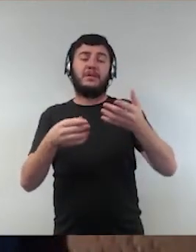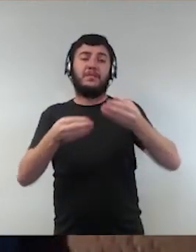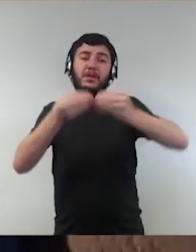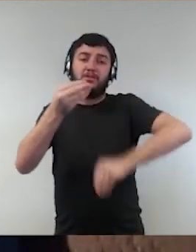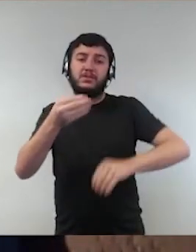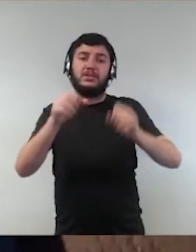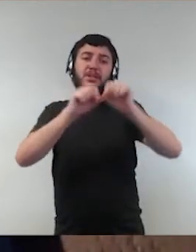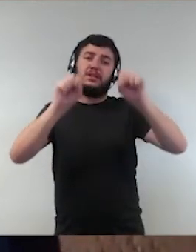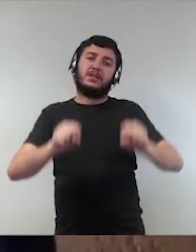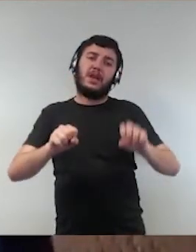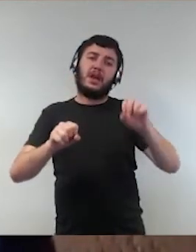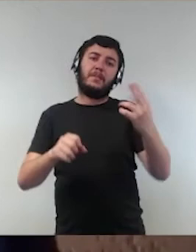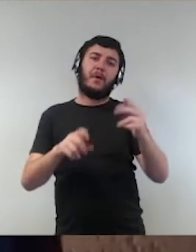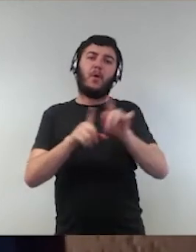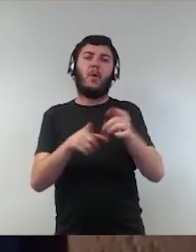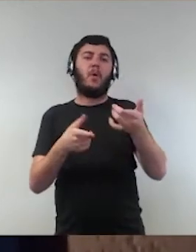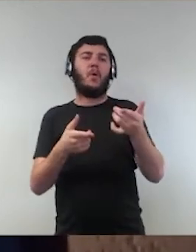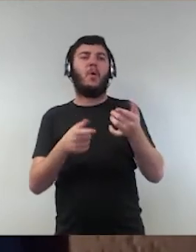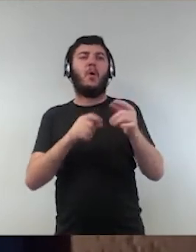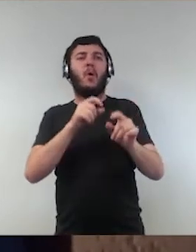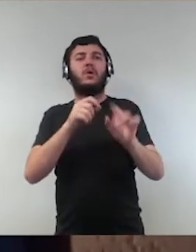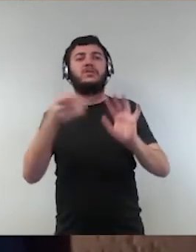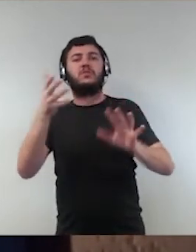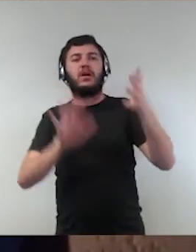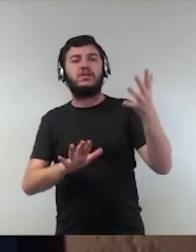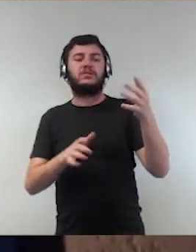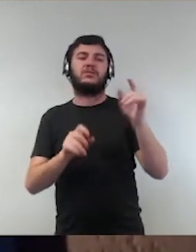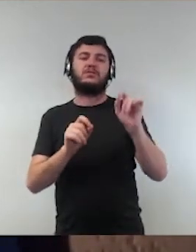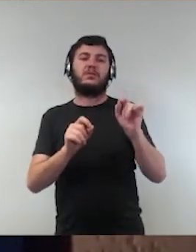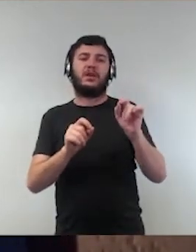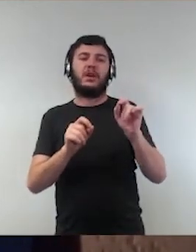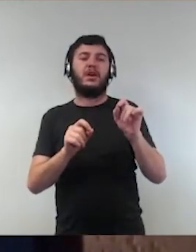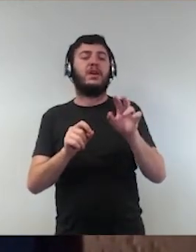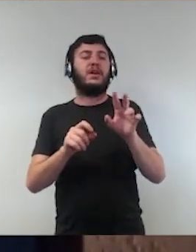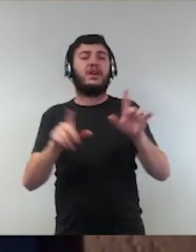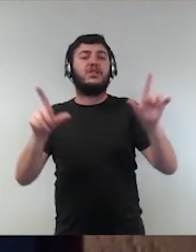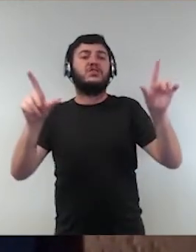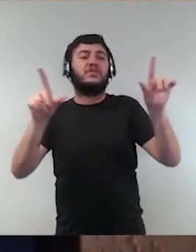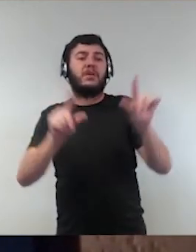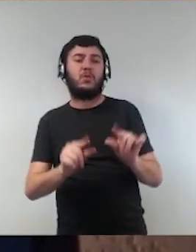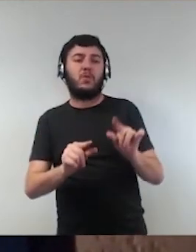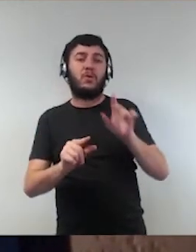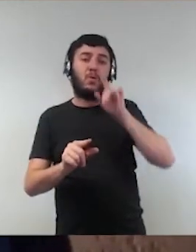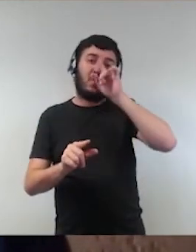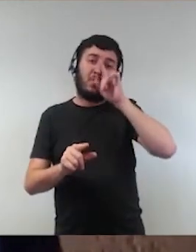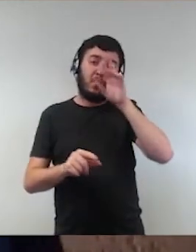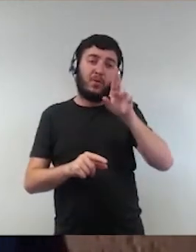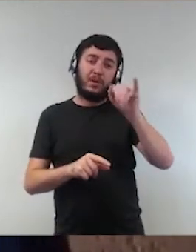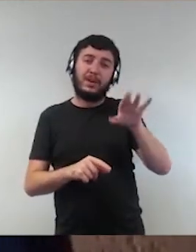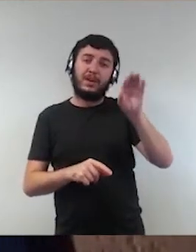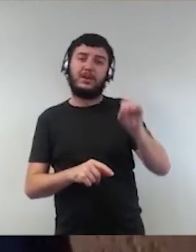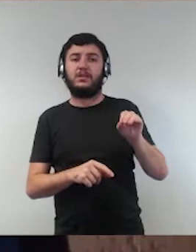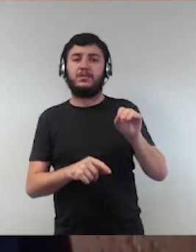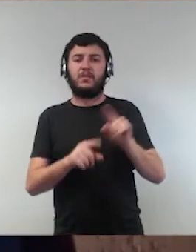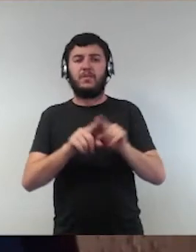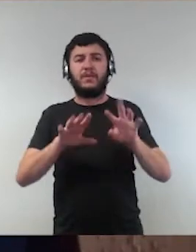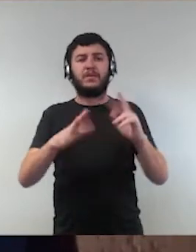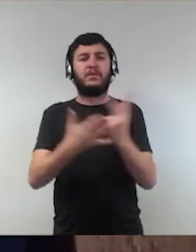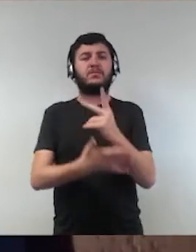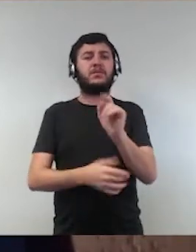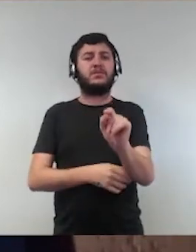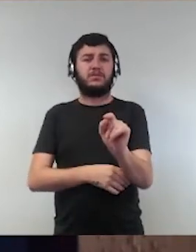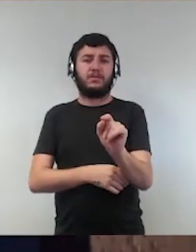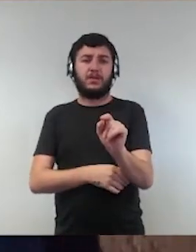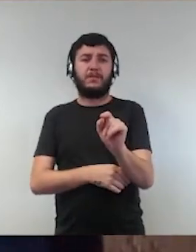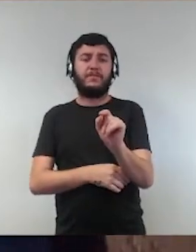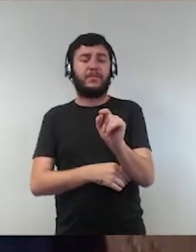procurem mitigar, diminuir esse risco, sejam sequer colocados em questão. E ainda se o forem, eles vão ter que ser